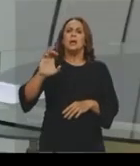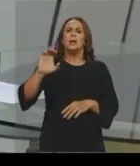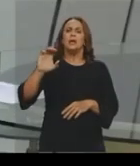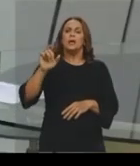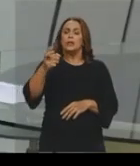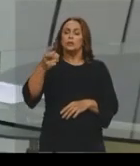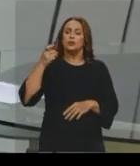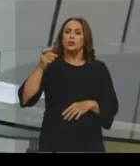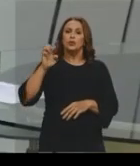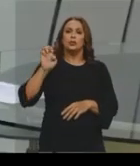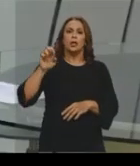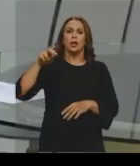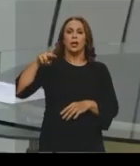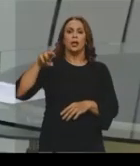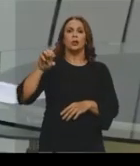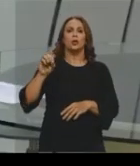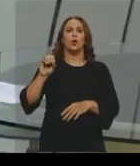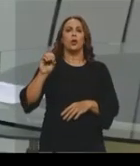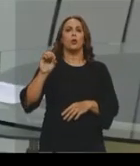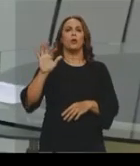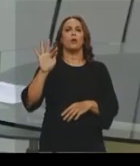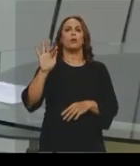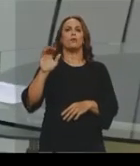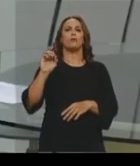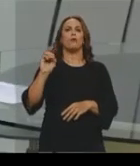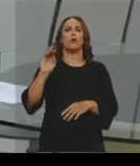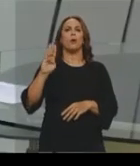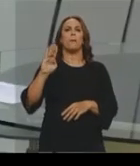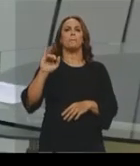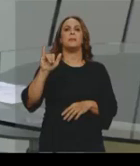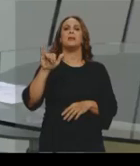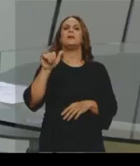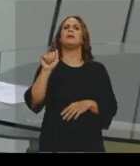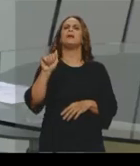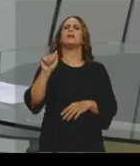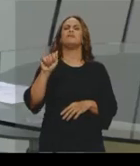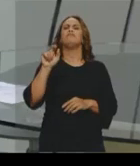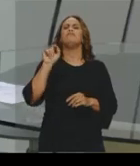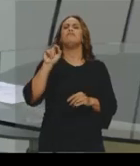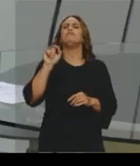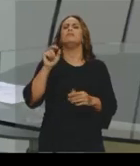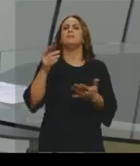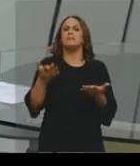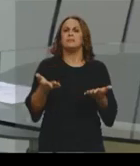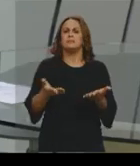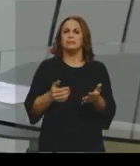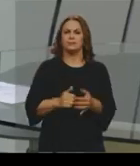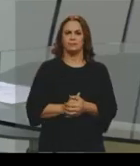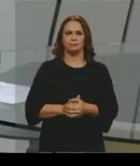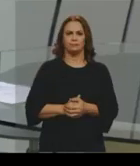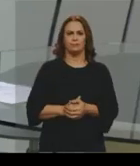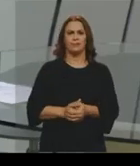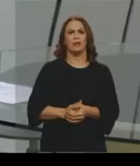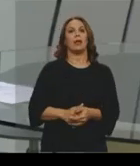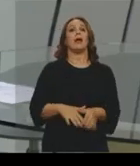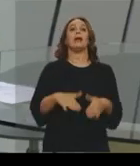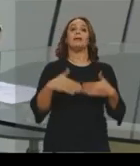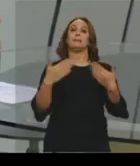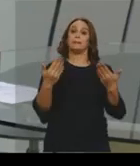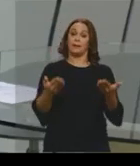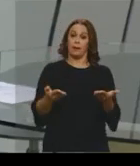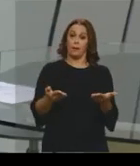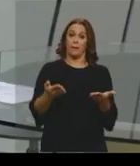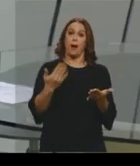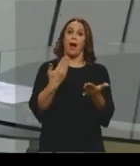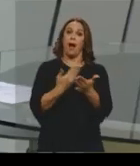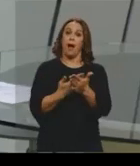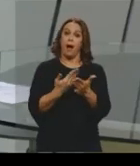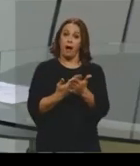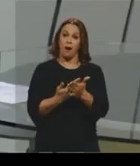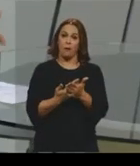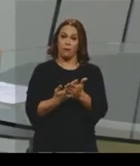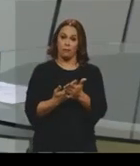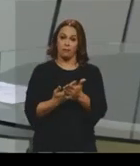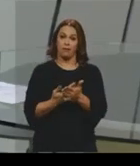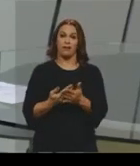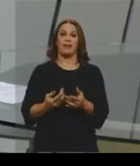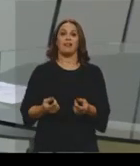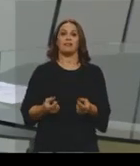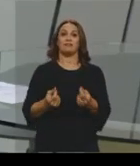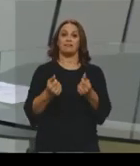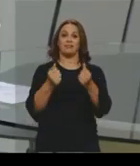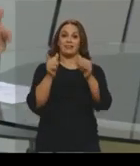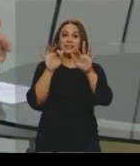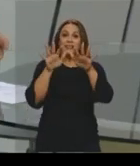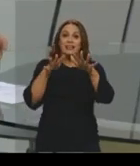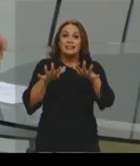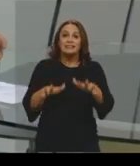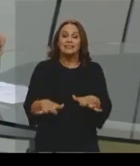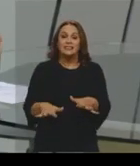Xenofobia, aí a gente volta àquela na nossa aula sobre a crise econômica de 2008. Significa aversão, resistência